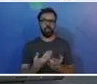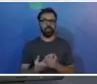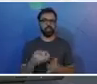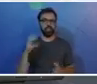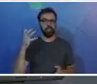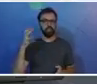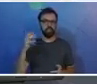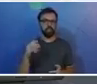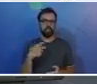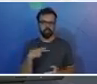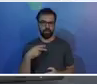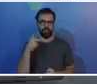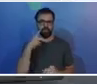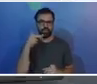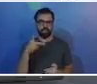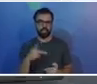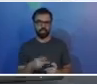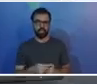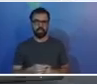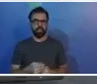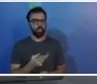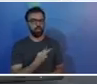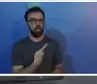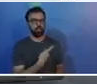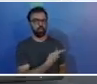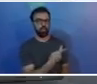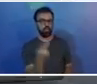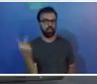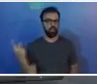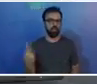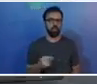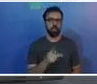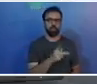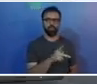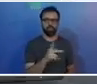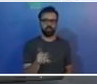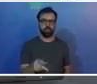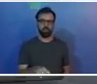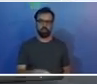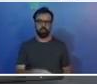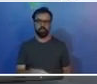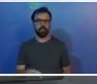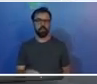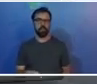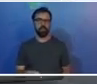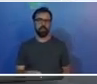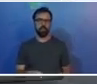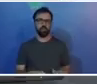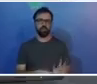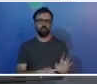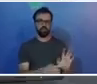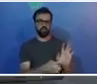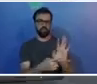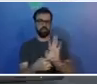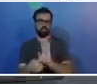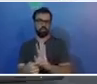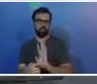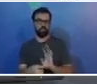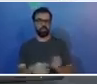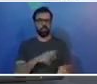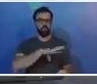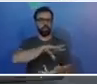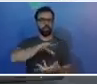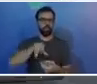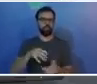que estávamos aqui nas gravações, nós estávamos representando alguns colegas. Muitas vezes erramos,